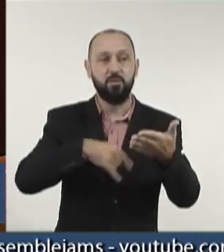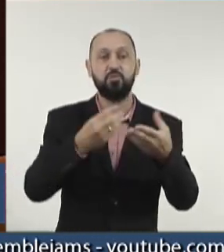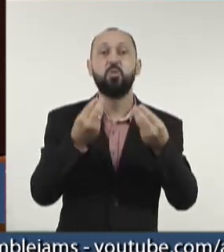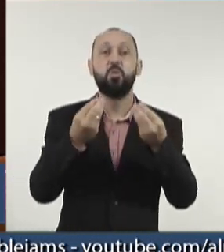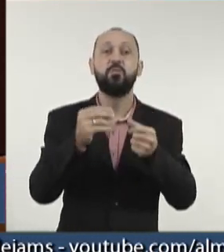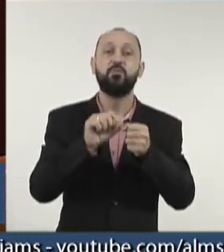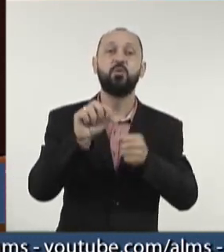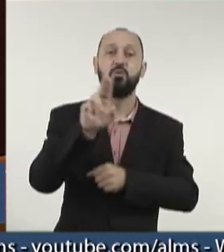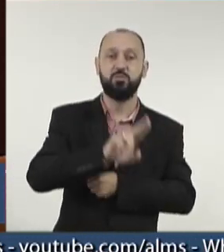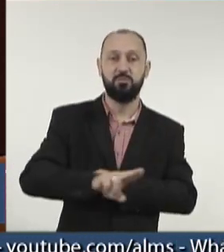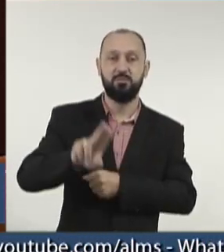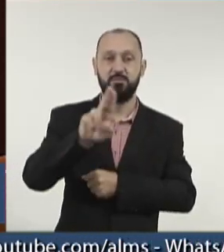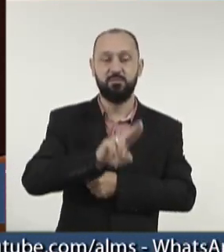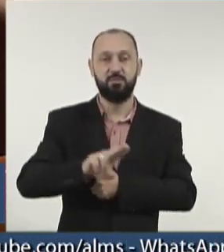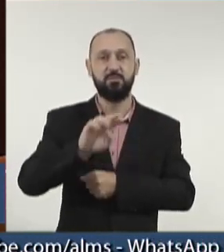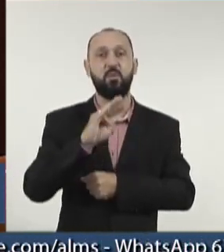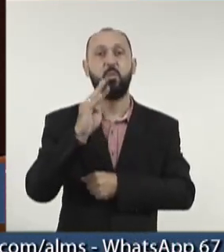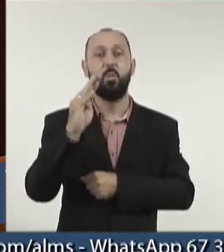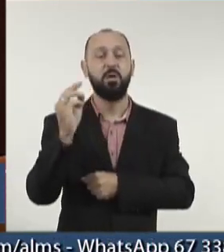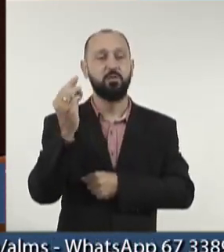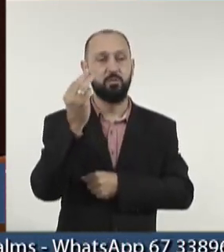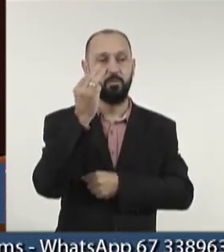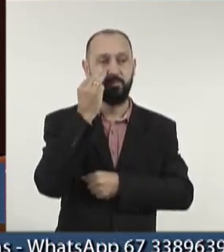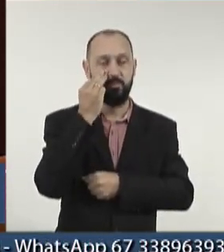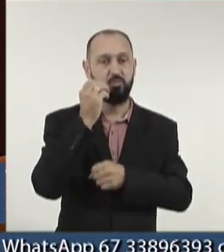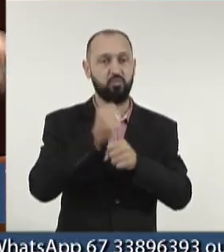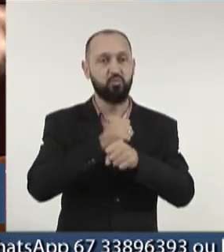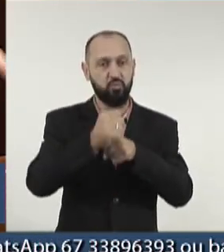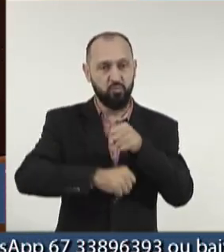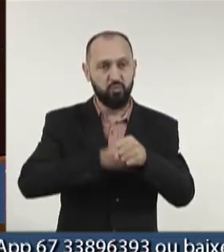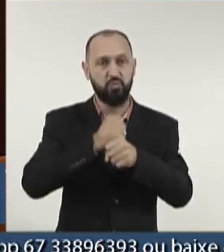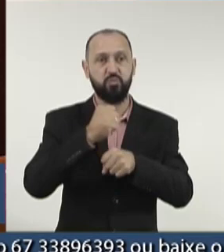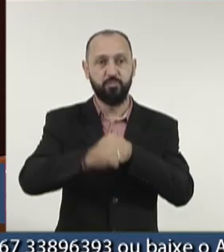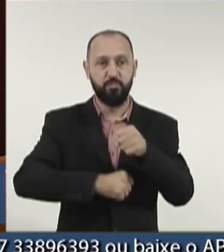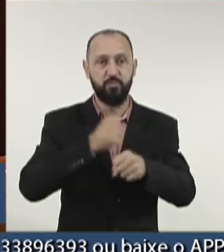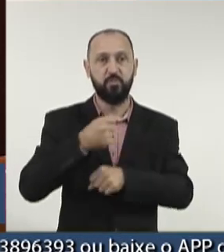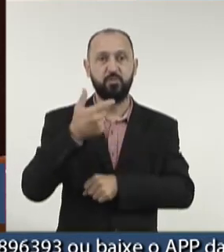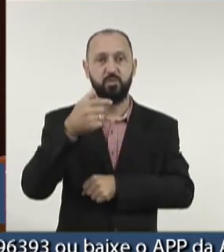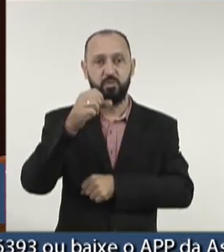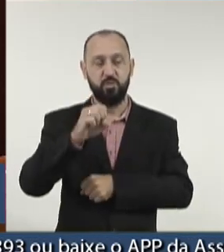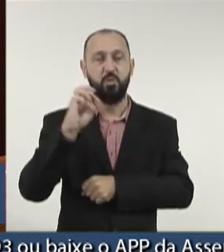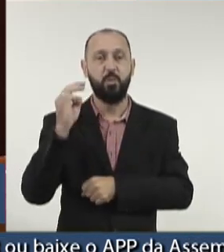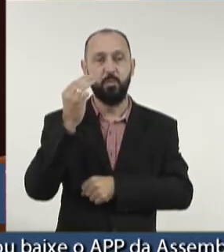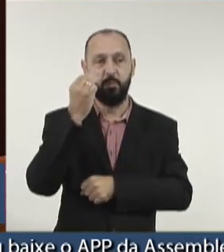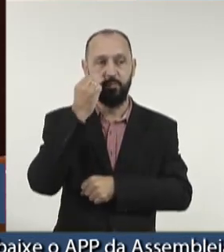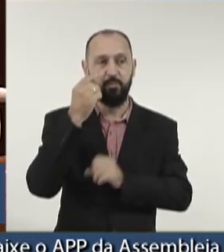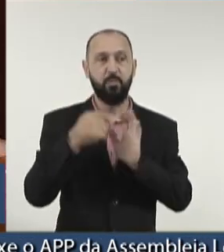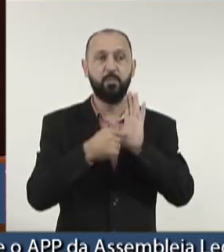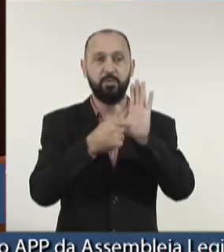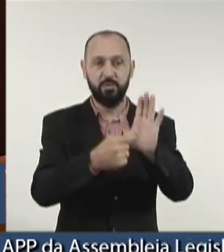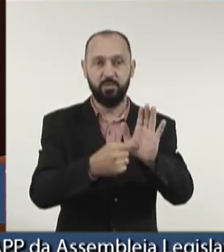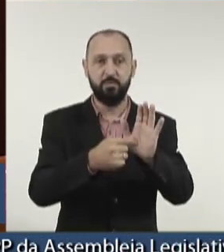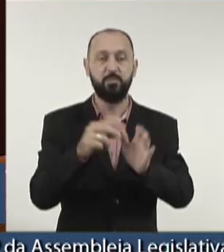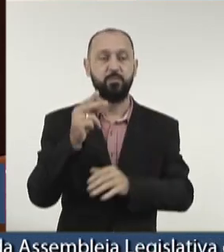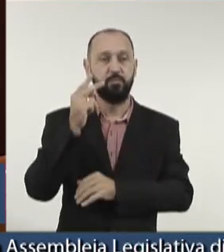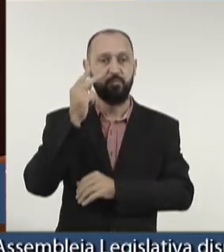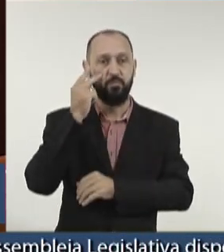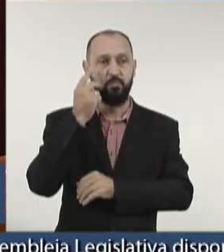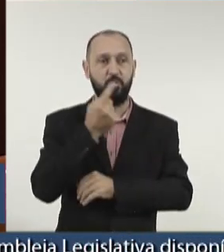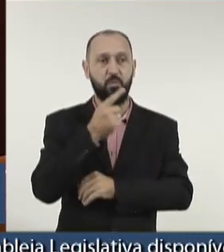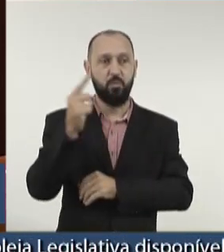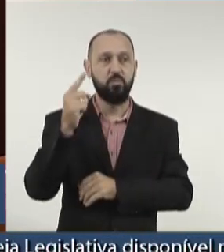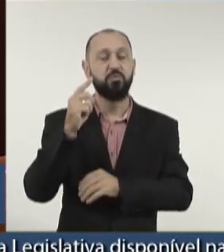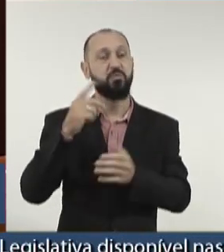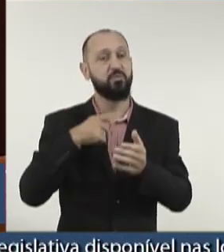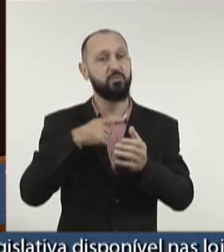foi gasto esses 4 milhões, todos os anos. Esses 28 milhões apontados pelo deputado Pedro Kemp, que constitui um